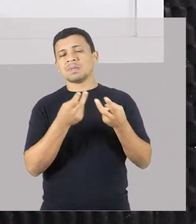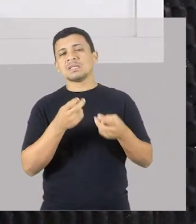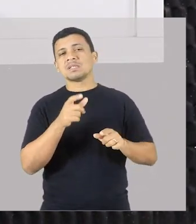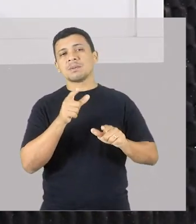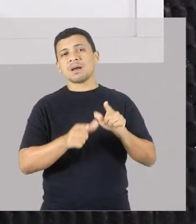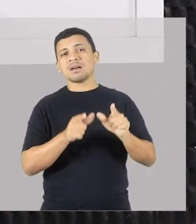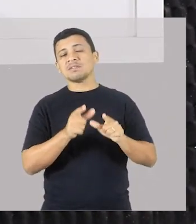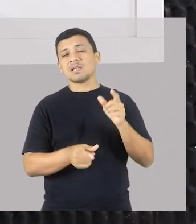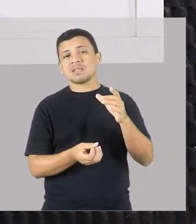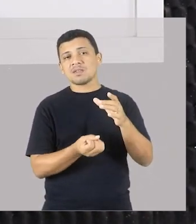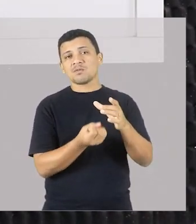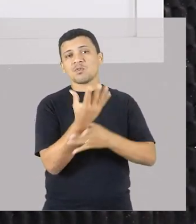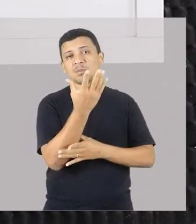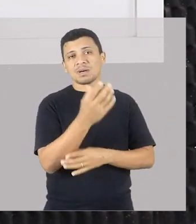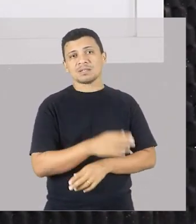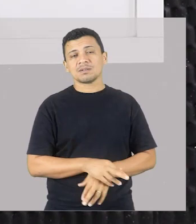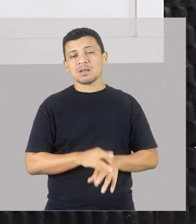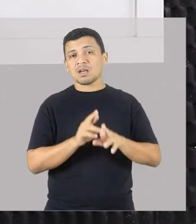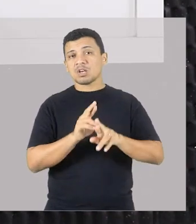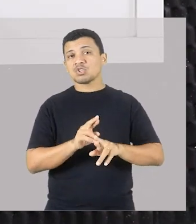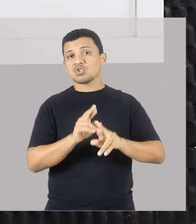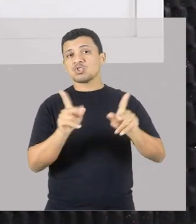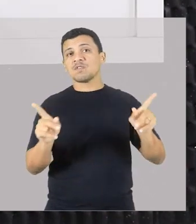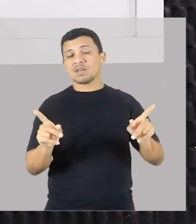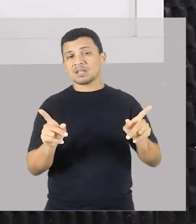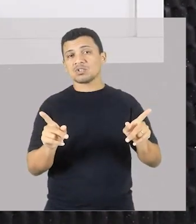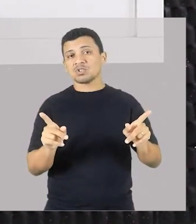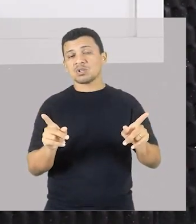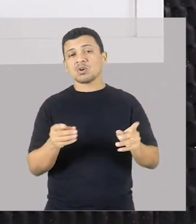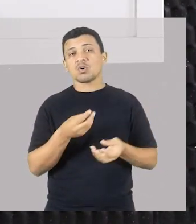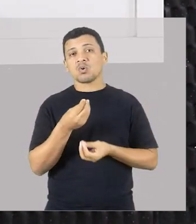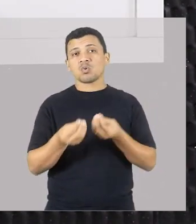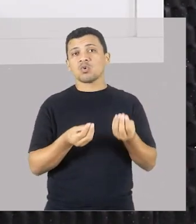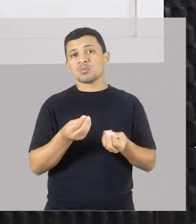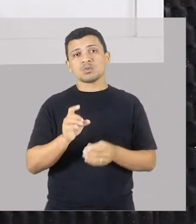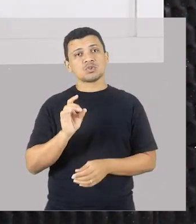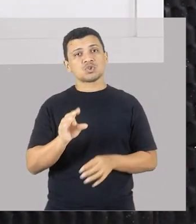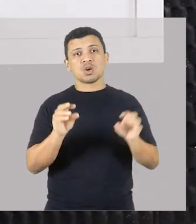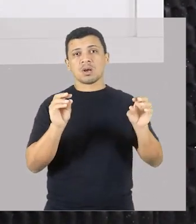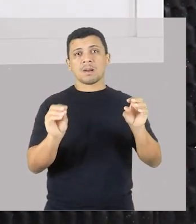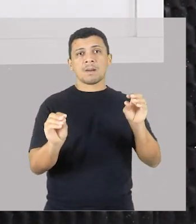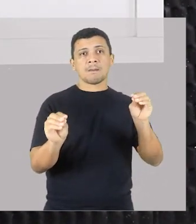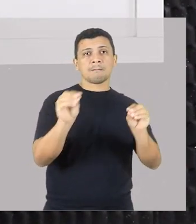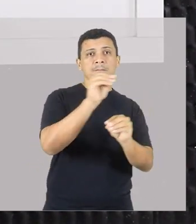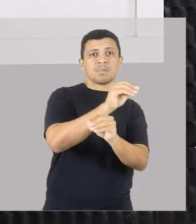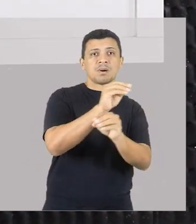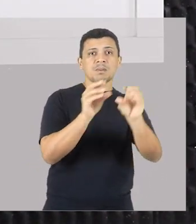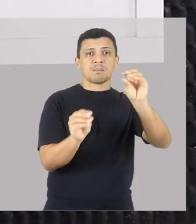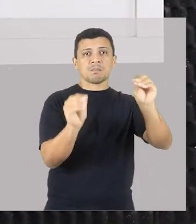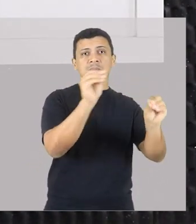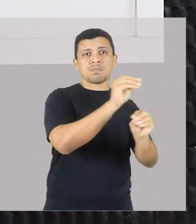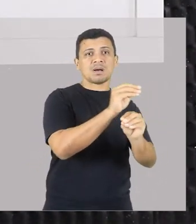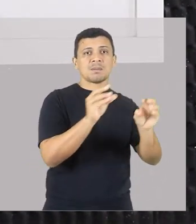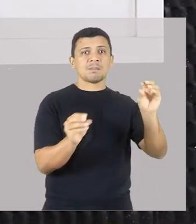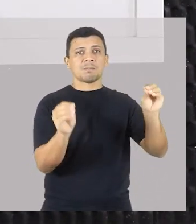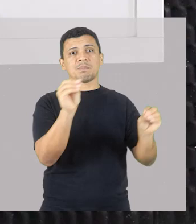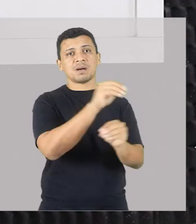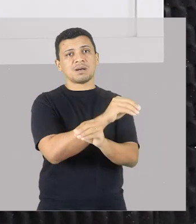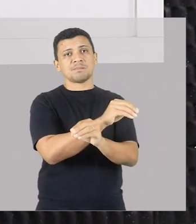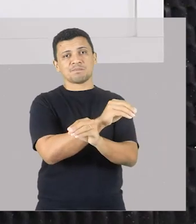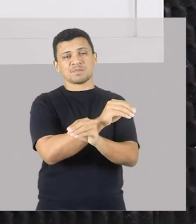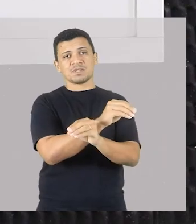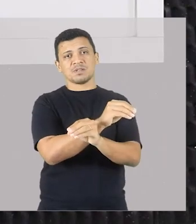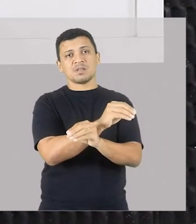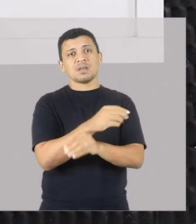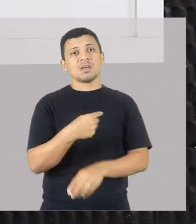formadas, elas vão ser diferentes do outro apenas pela posição que o elemento ocupa. Eu vou